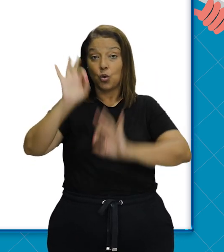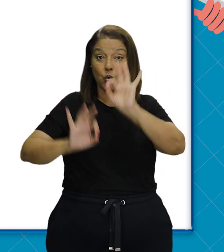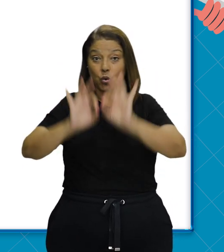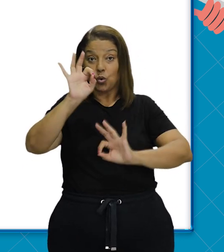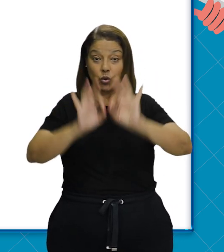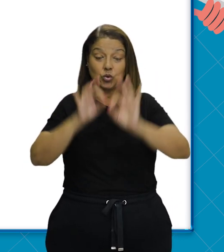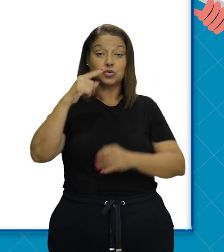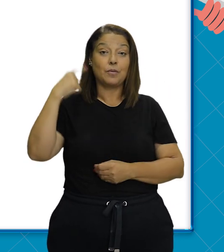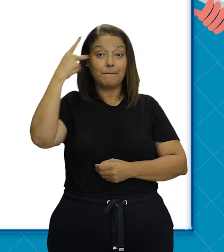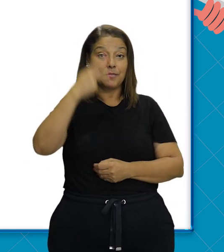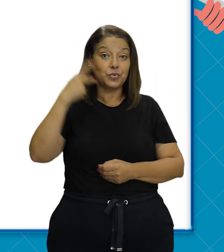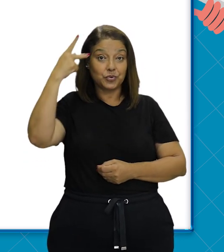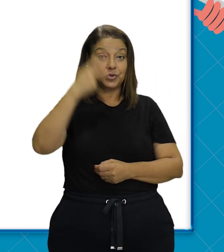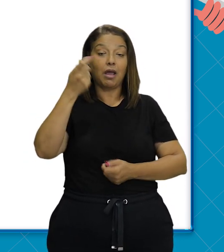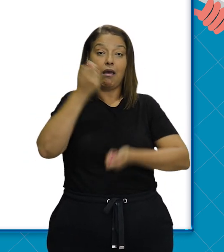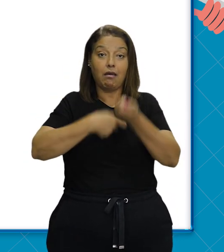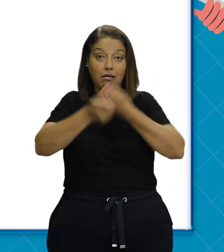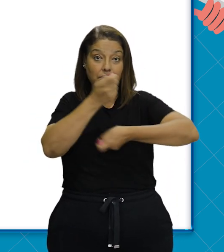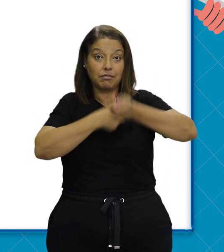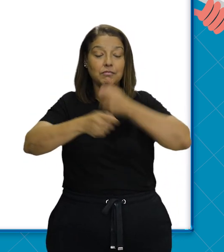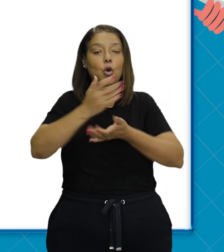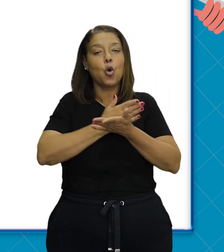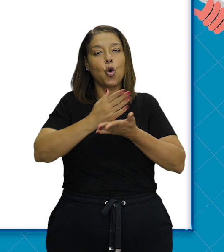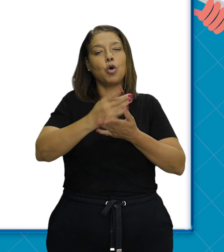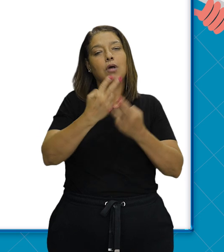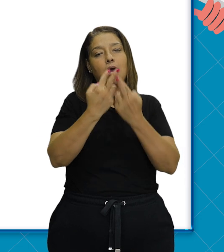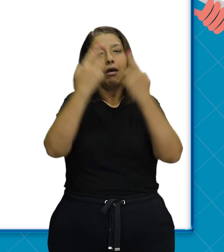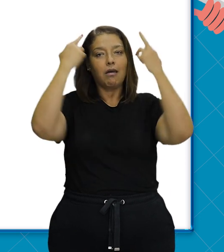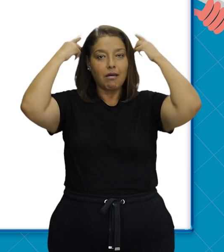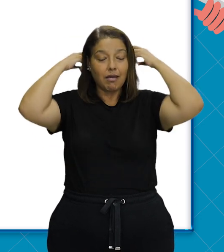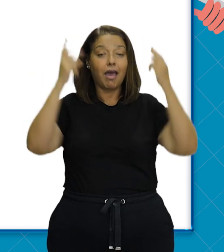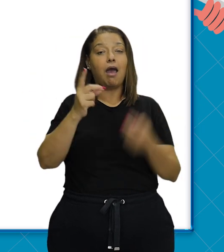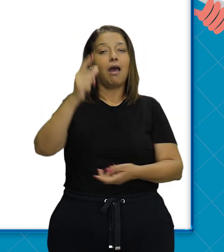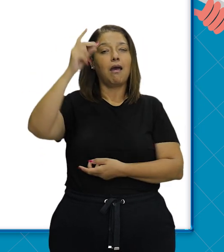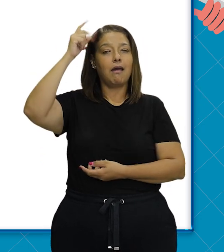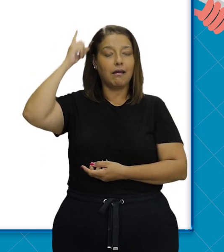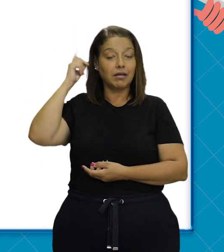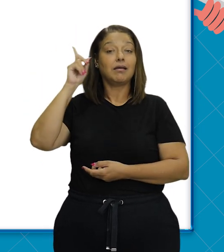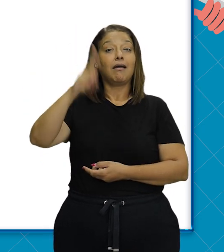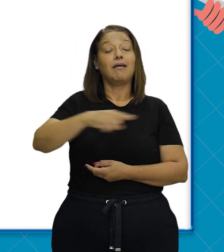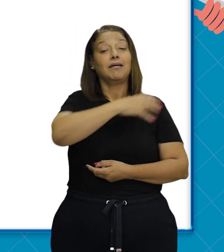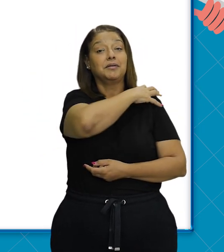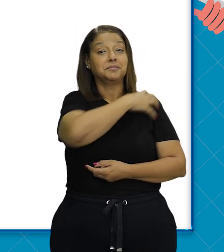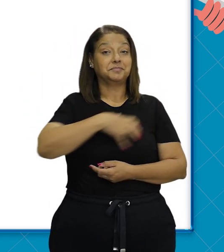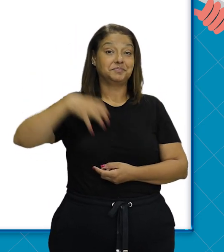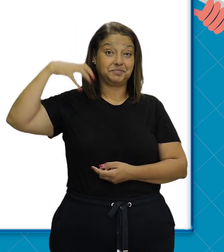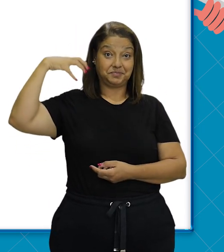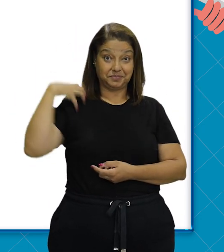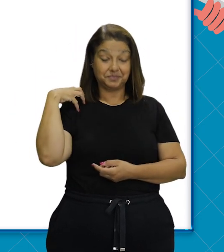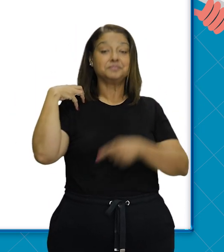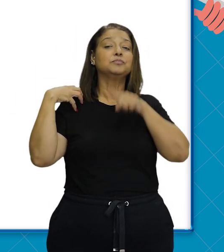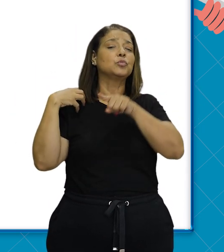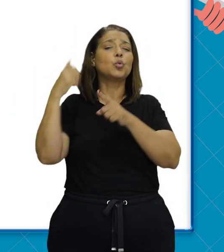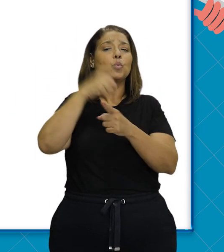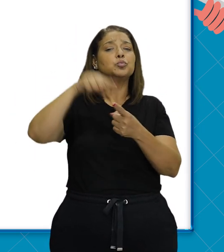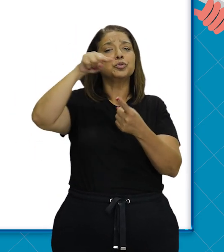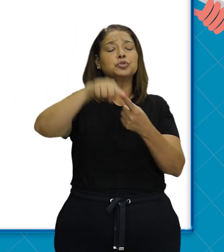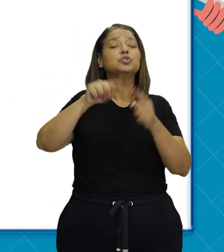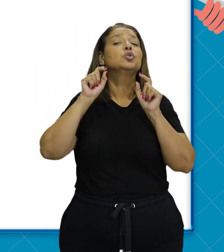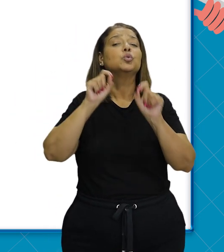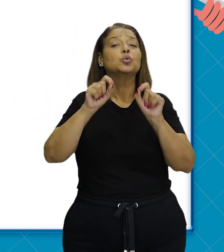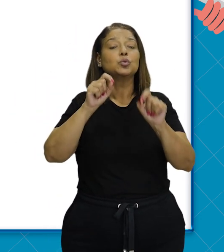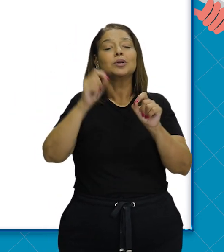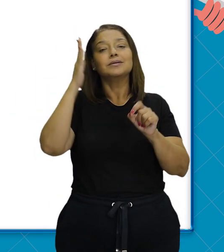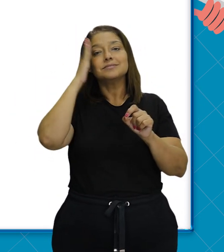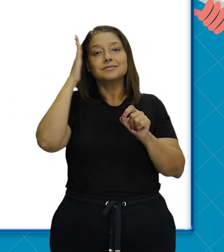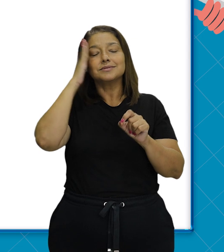organização político-administrativa se iniciou lá na Grécia Antiga, com Aristóteles, cujo principal objetivo era combater o arbítrio,